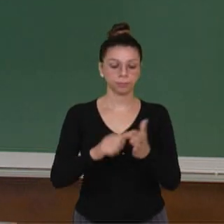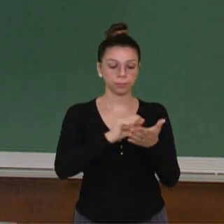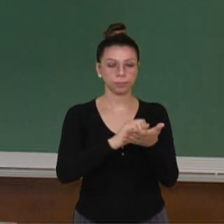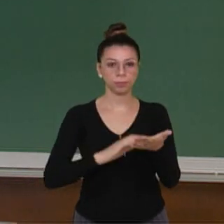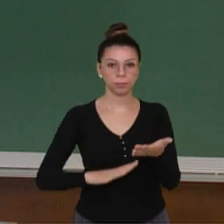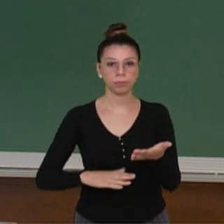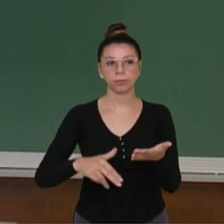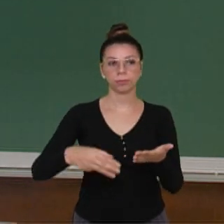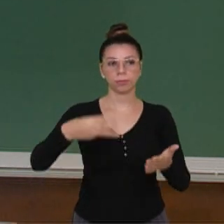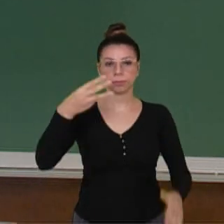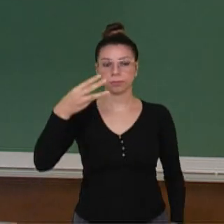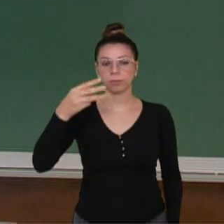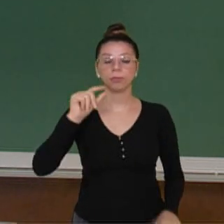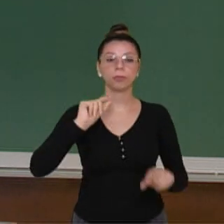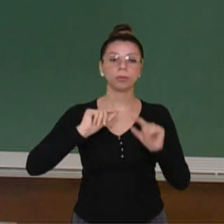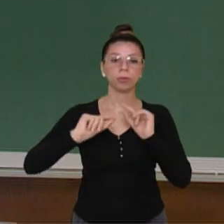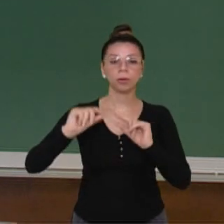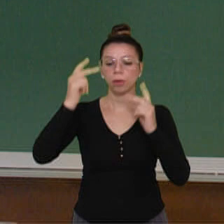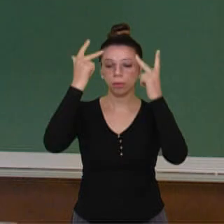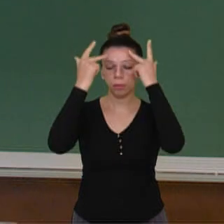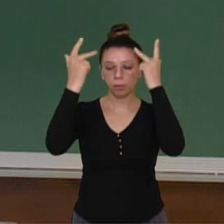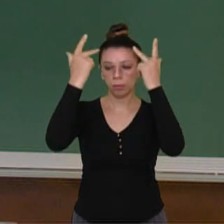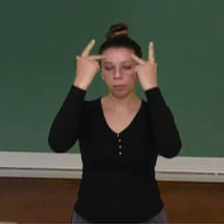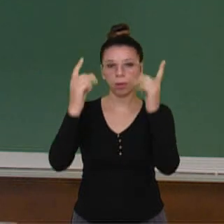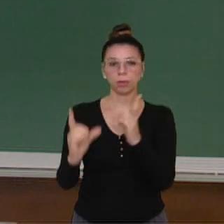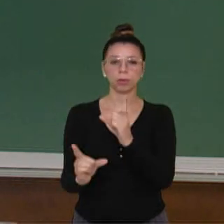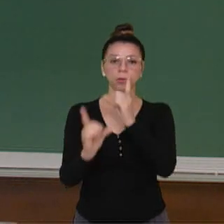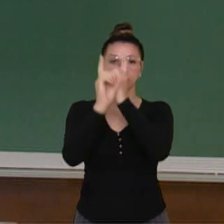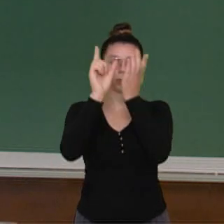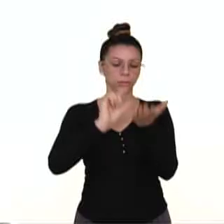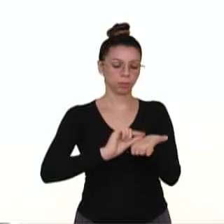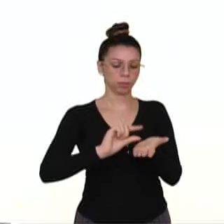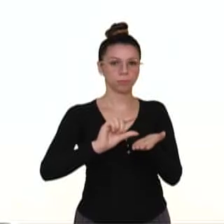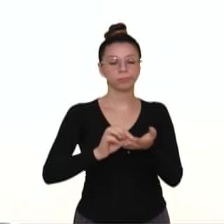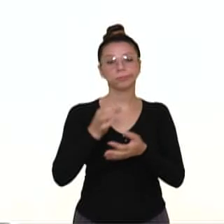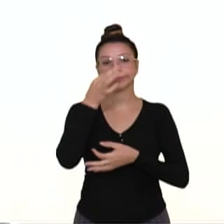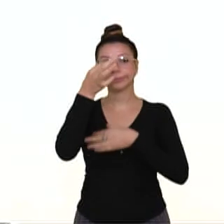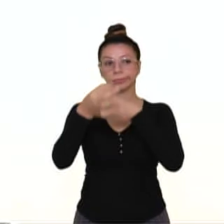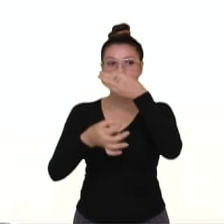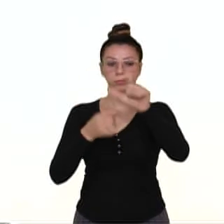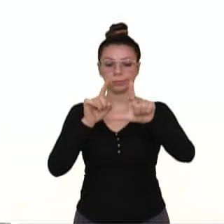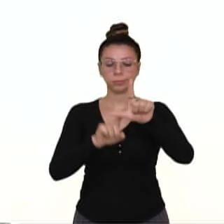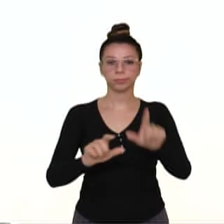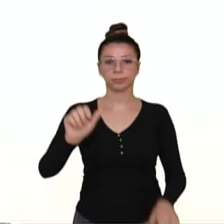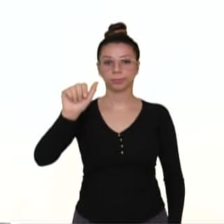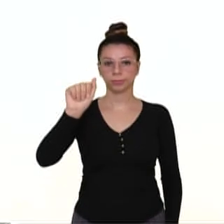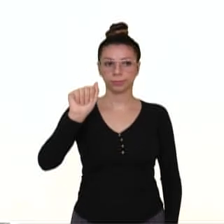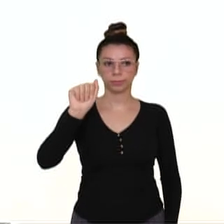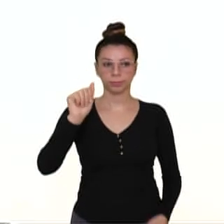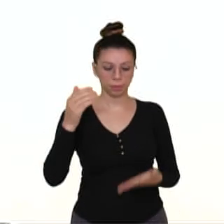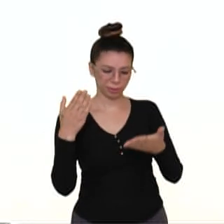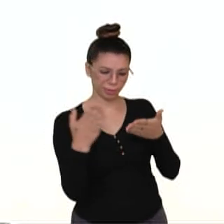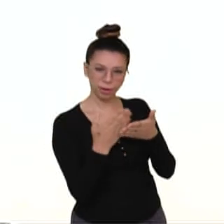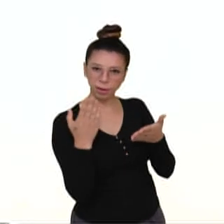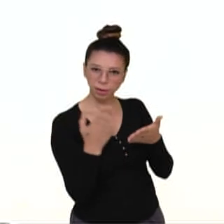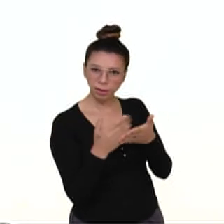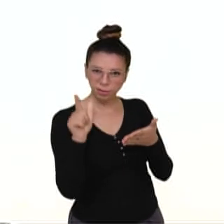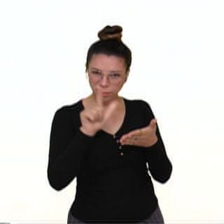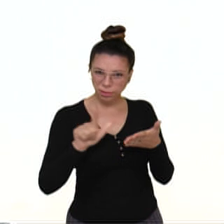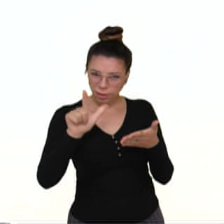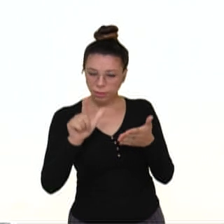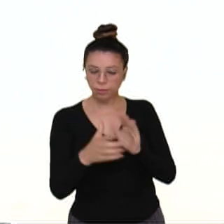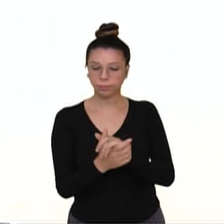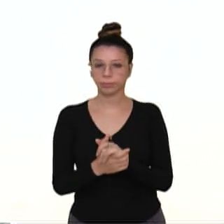Onde normalmente são encontrados os artigos de opinião? Letra A, em livros